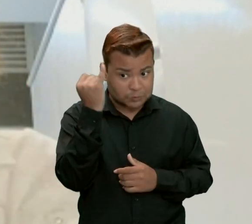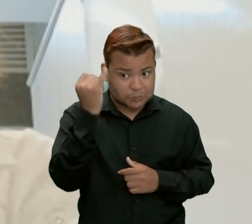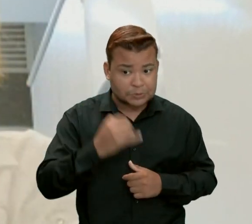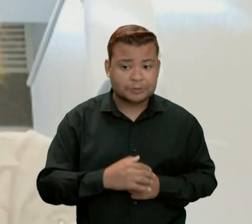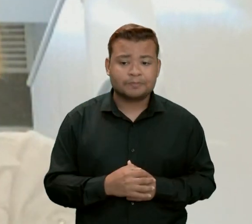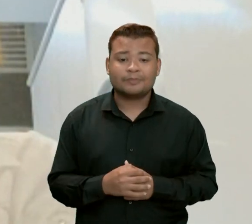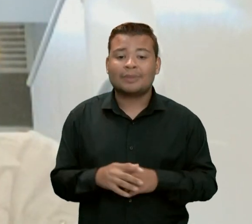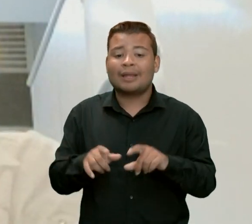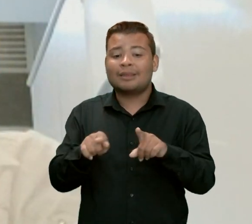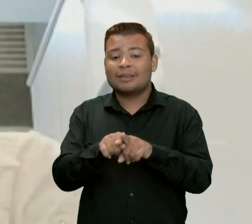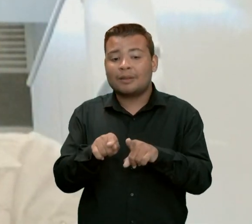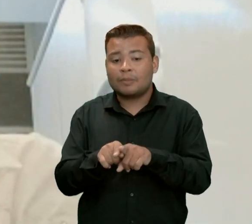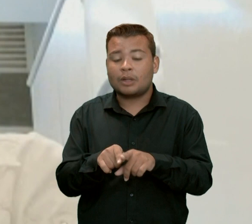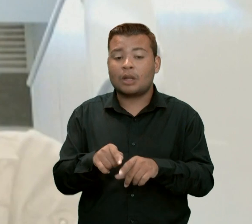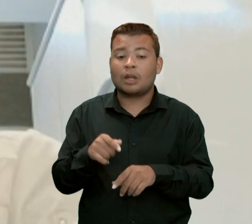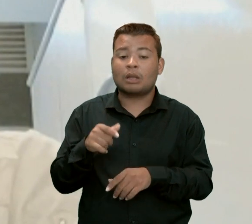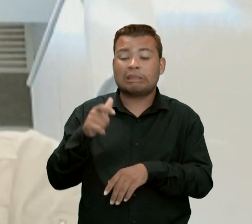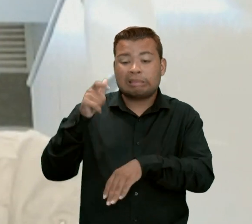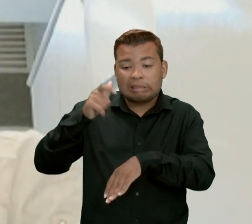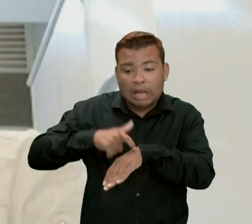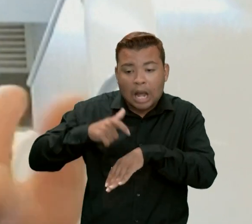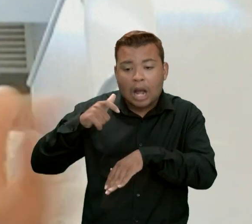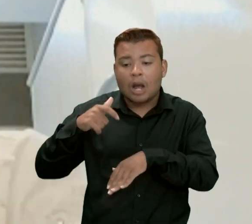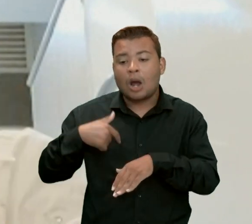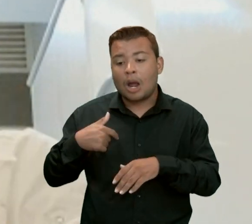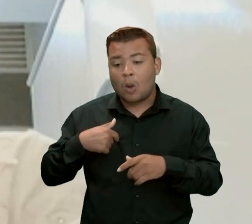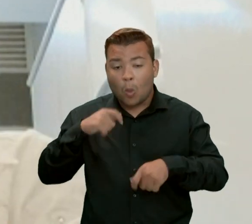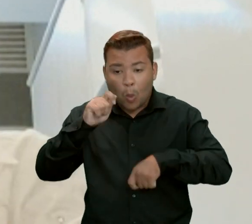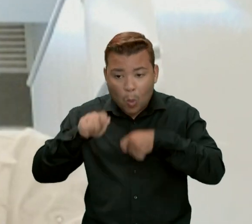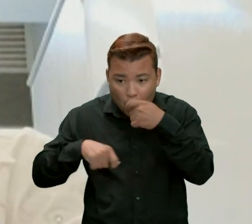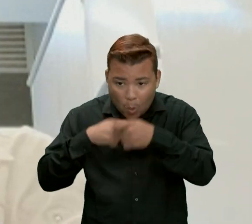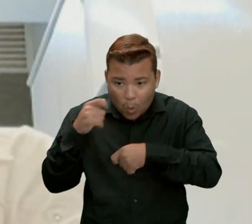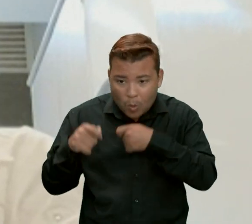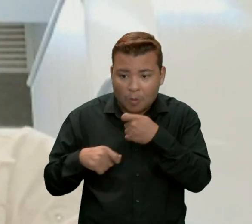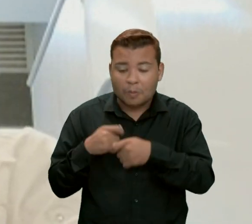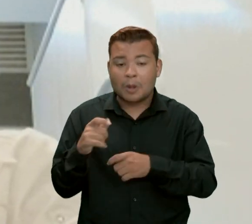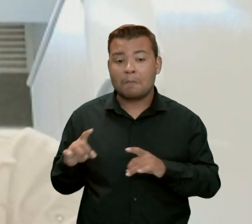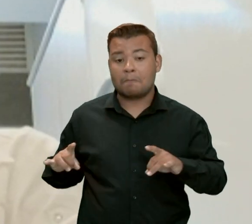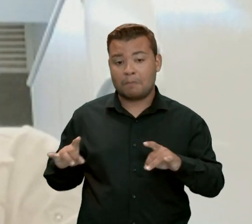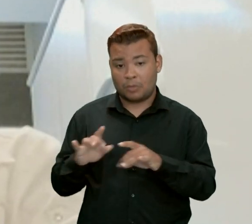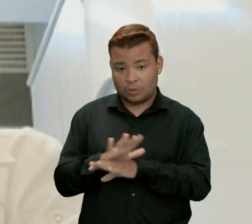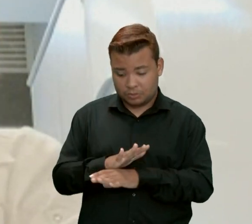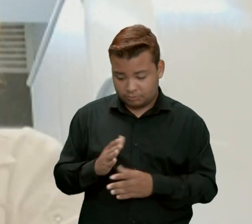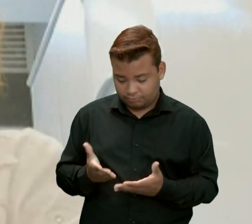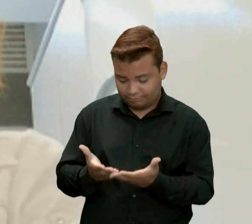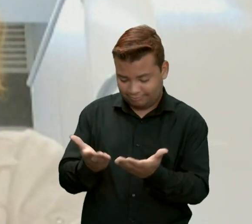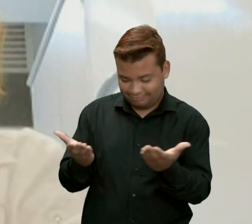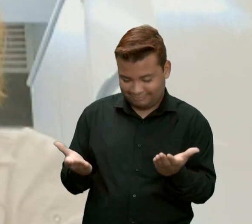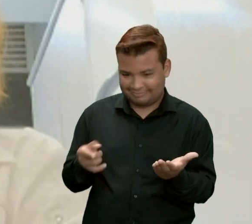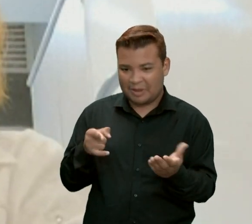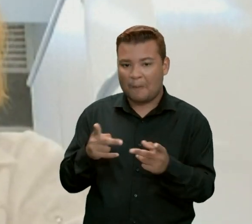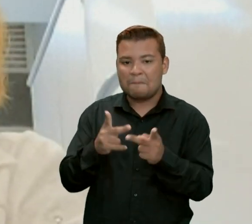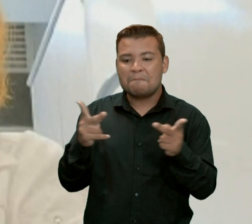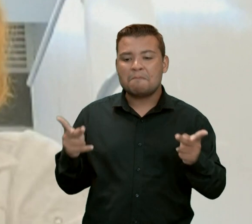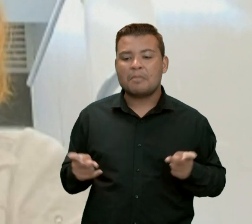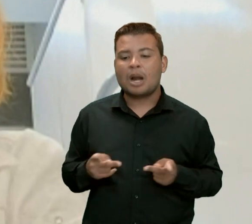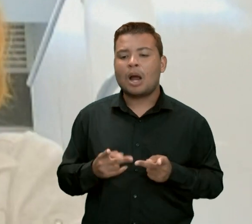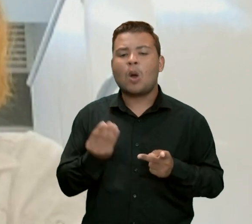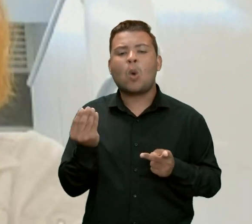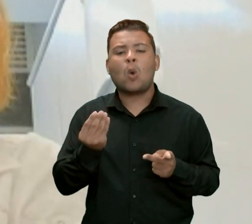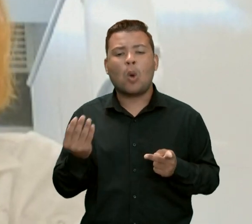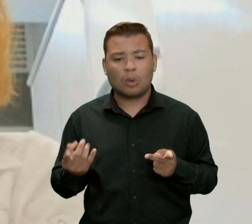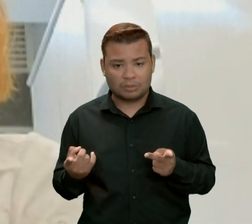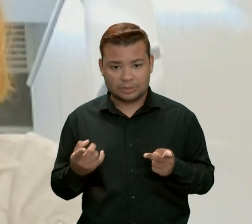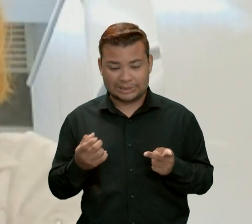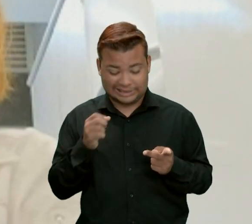fica o prato na hora da gente terminou de comer. Se aquele prato fica muito brilhante, porque é feito